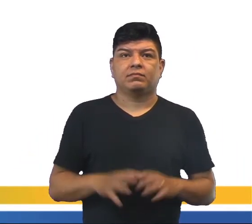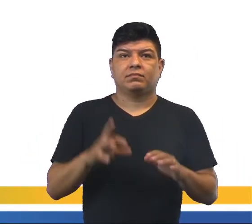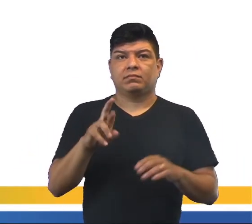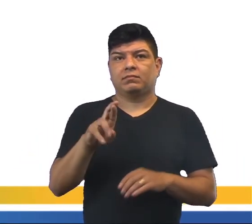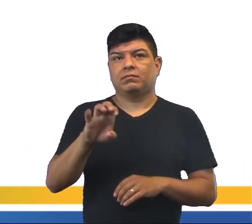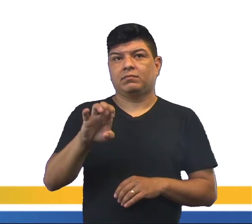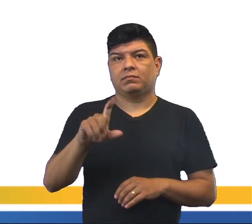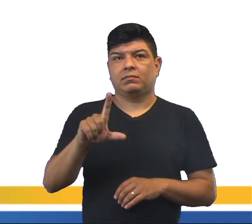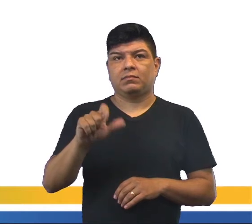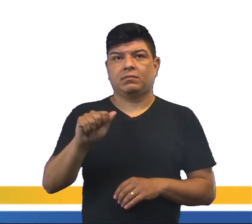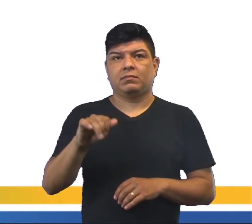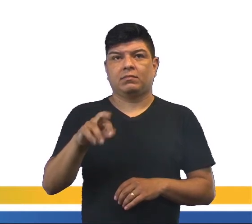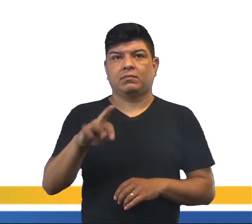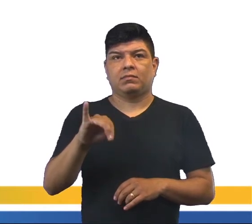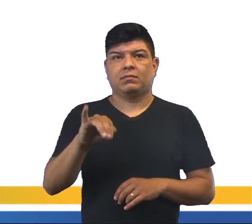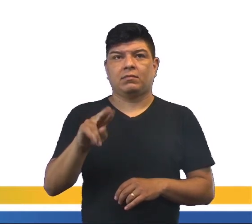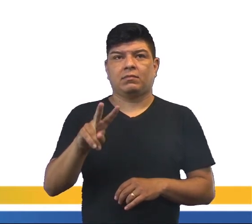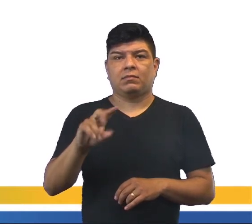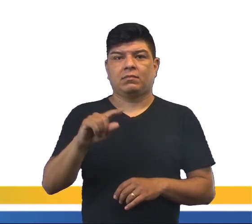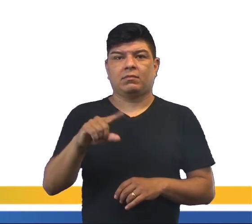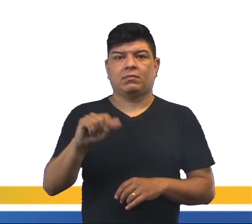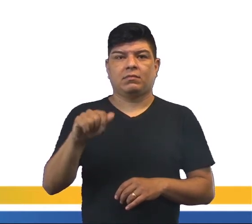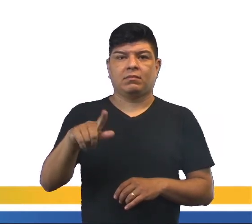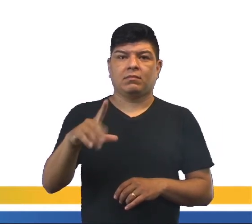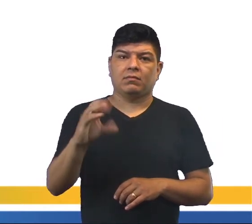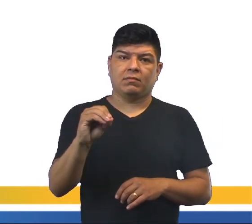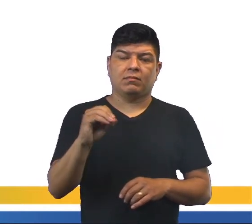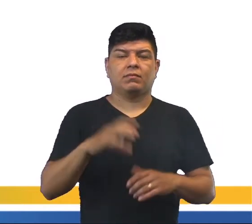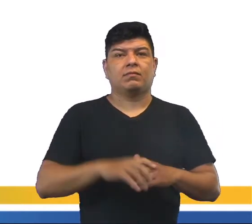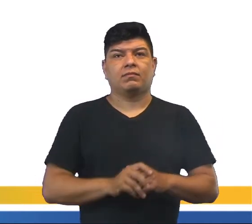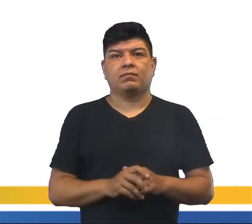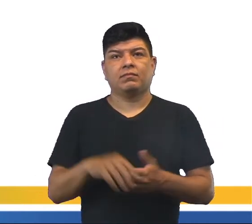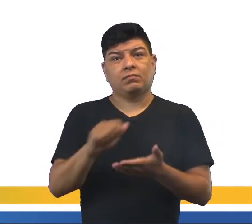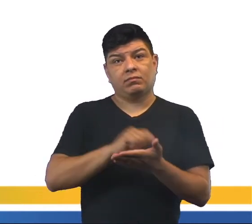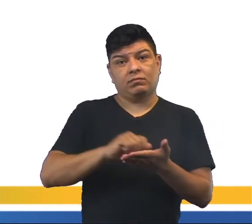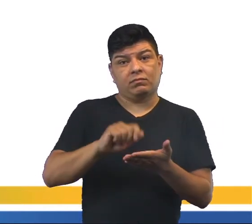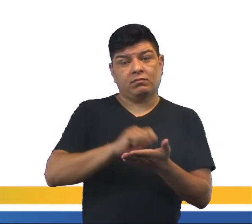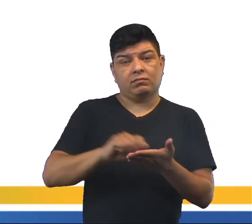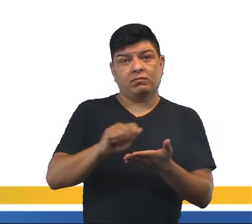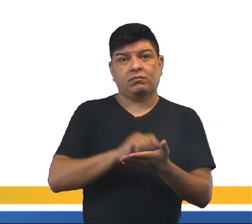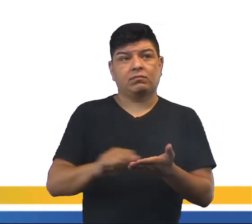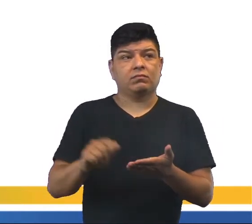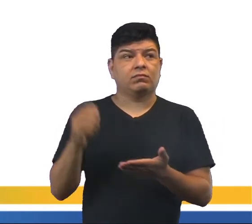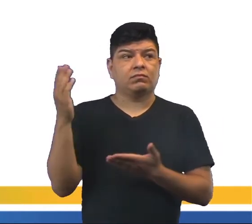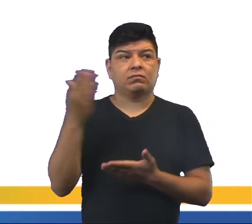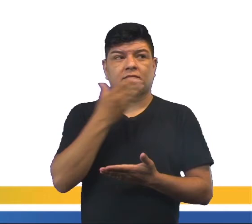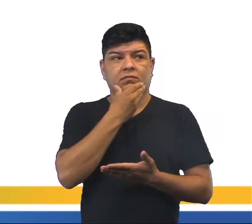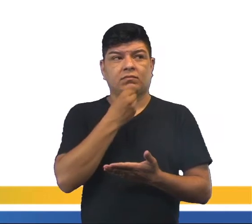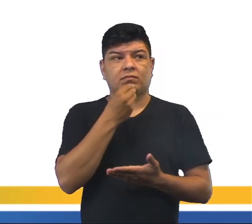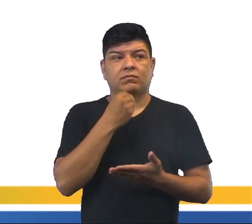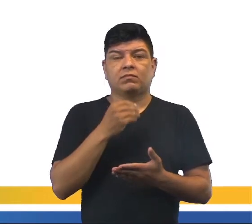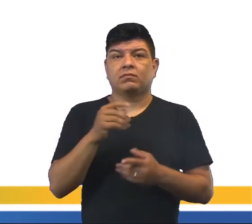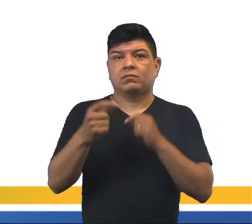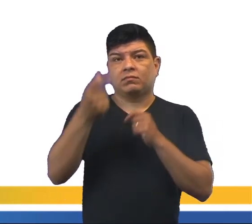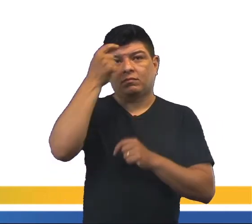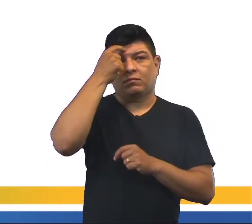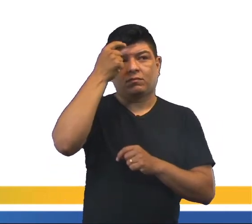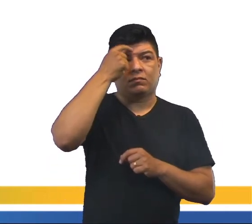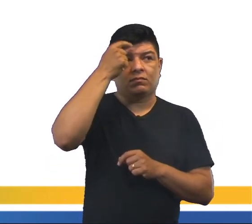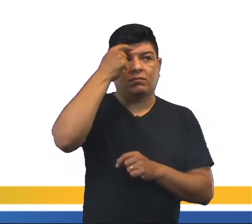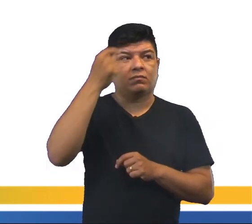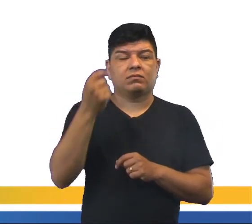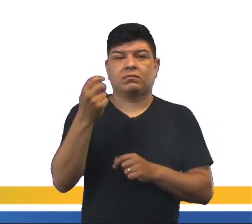Relativizando, né? No texto Raça e História, escrito pela Unesco pelo Levi-Strauss, ele dirige o seu pensamento à